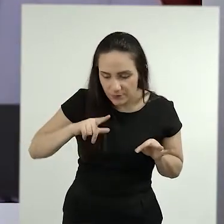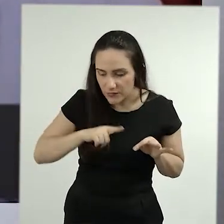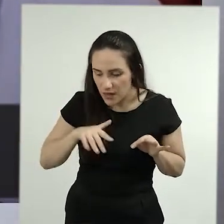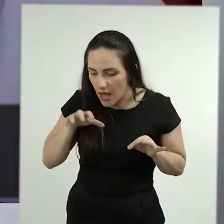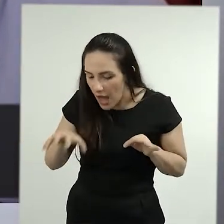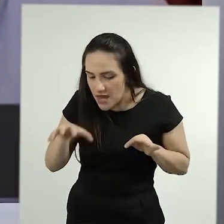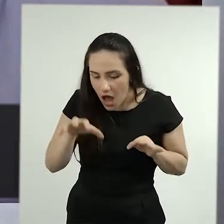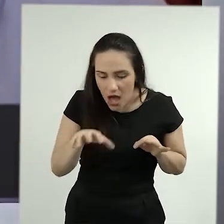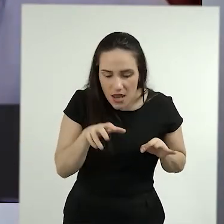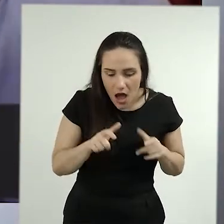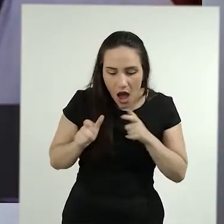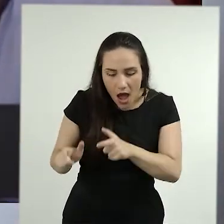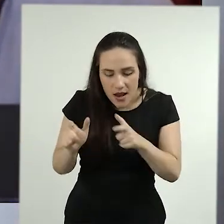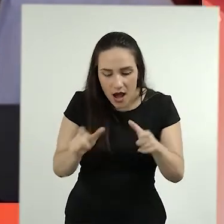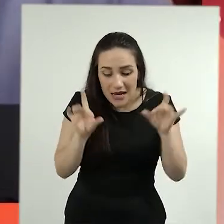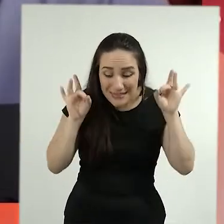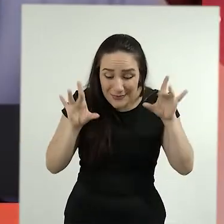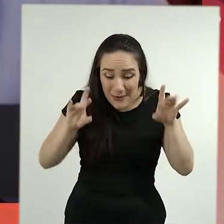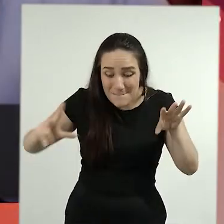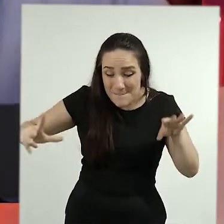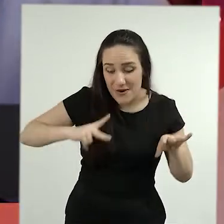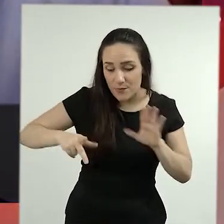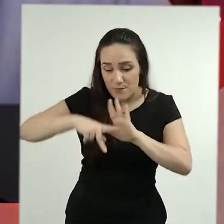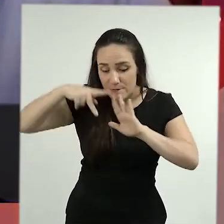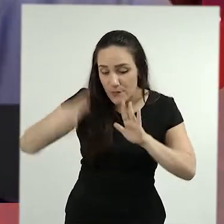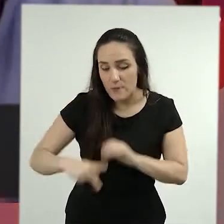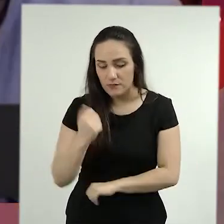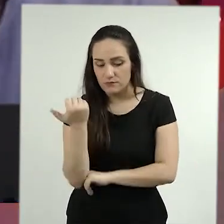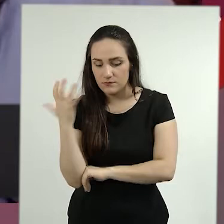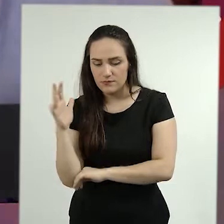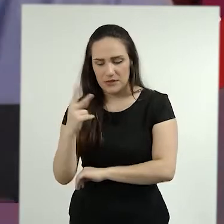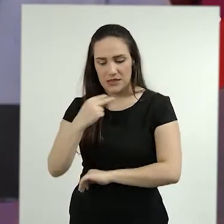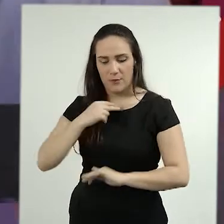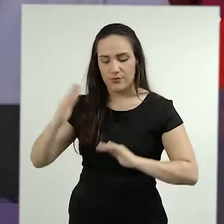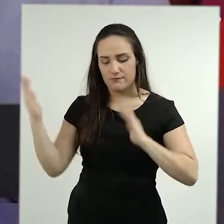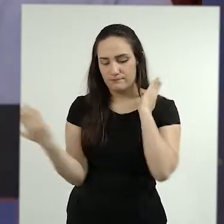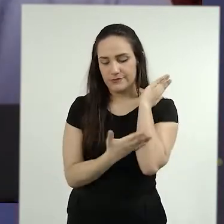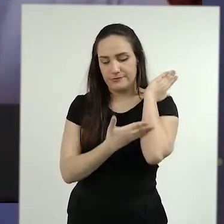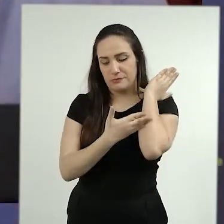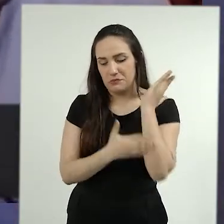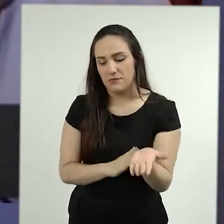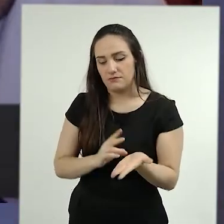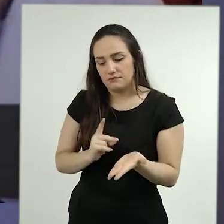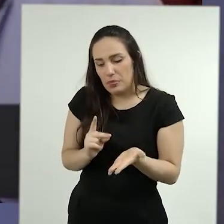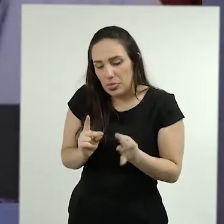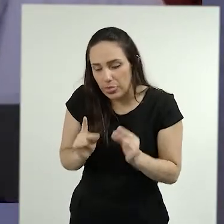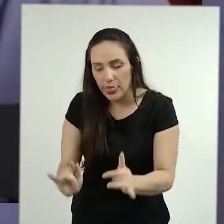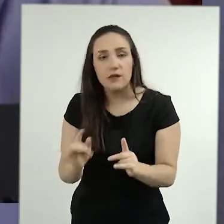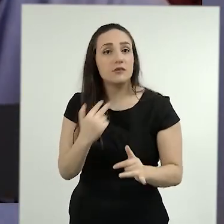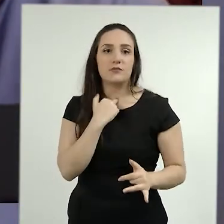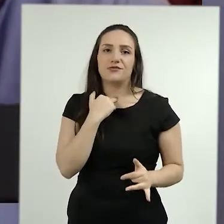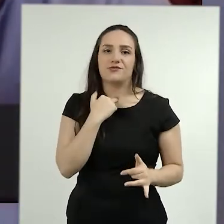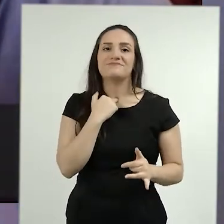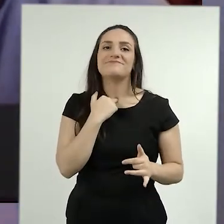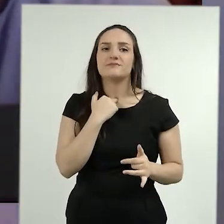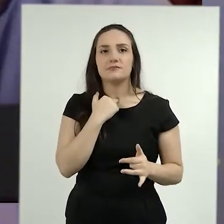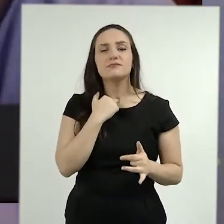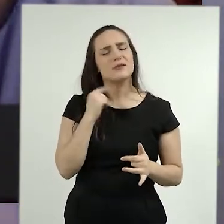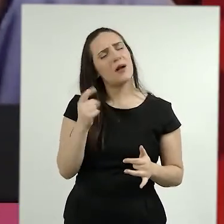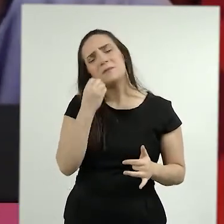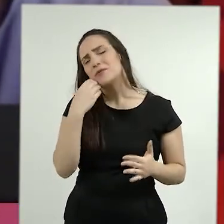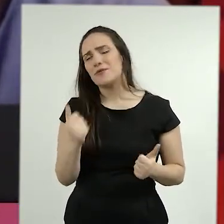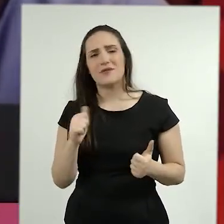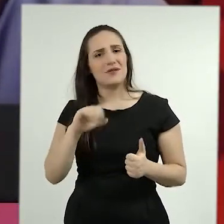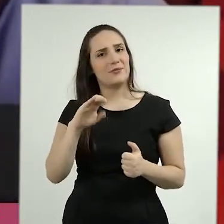verdade serve como gestão pública para evitar esse conflito de áreas urbanas com áreas protegidas.